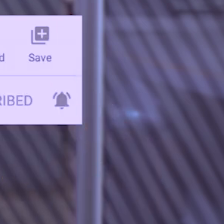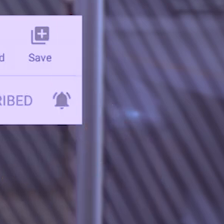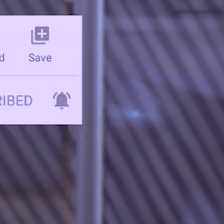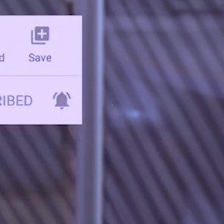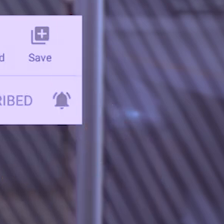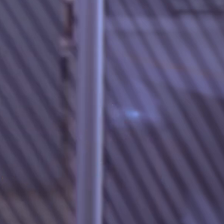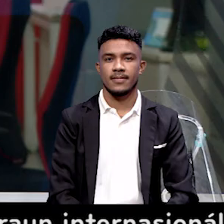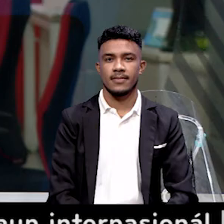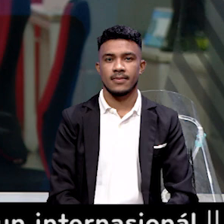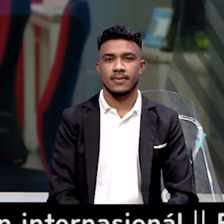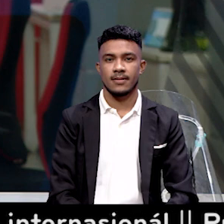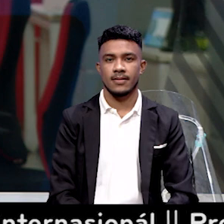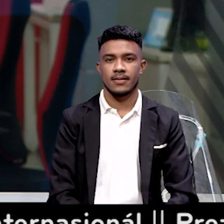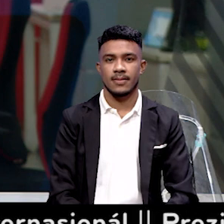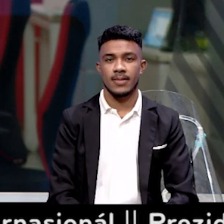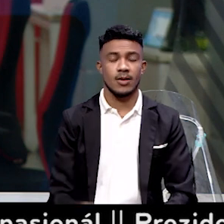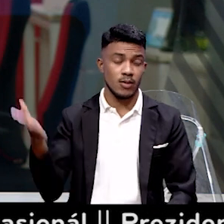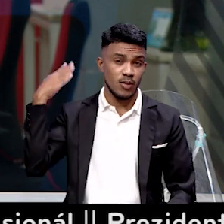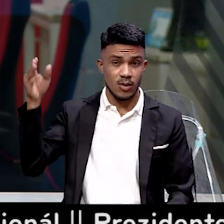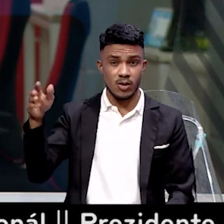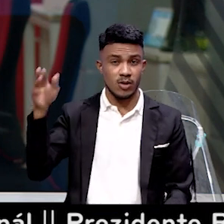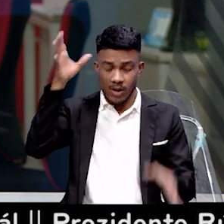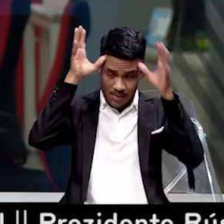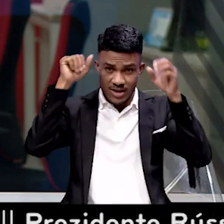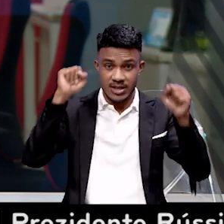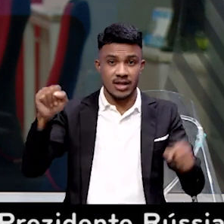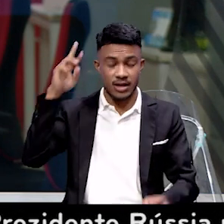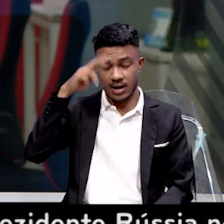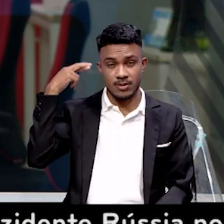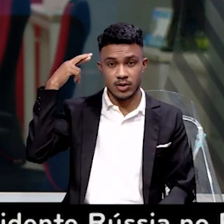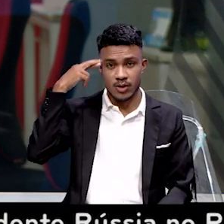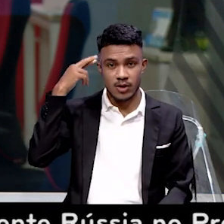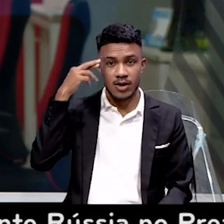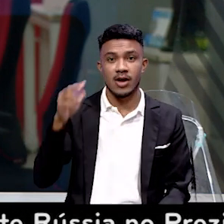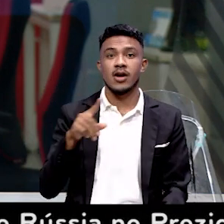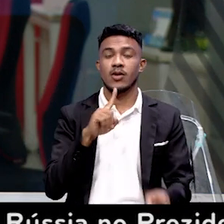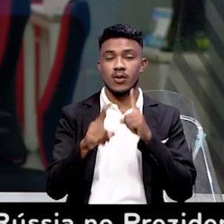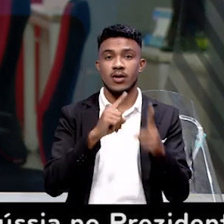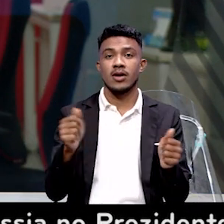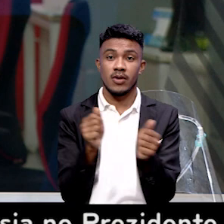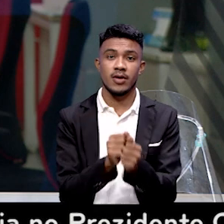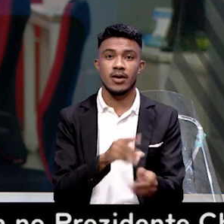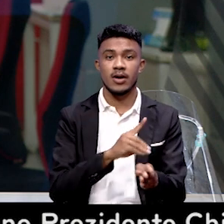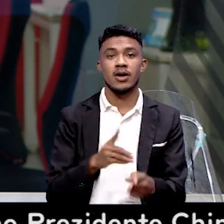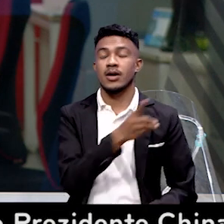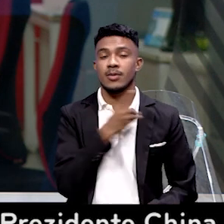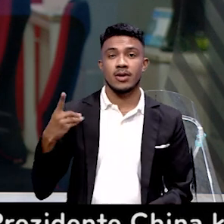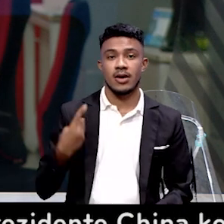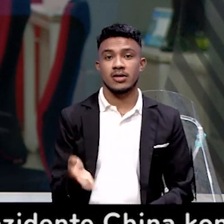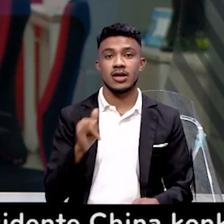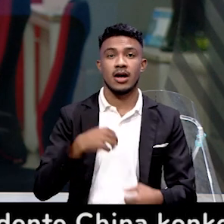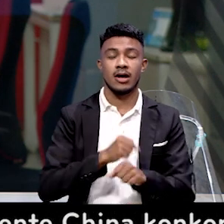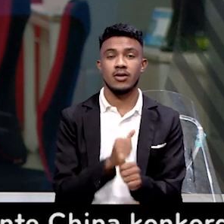more information. Ex-presidente da República José Ramos Horta acusa deputado Sira produz lei nebe